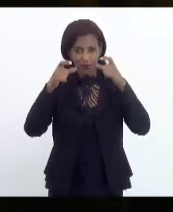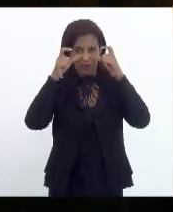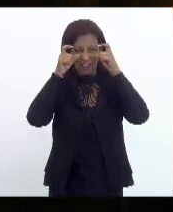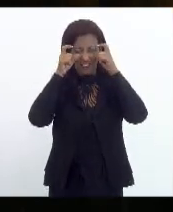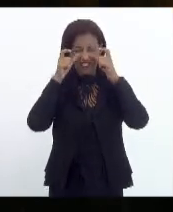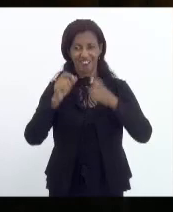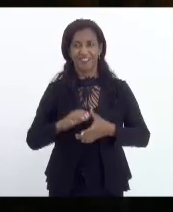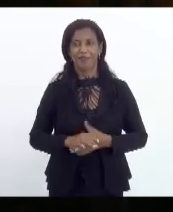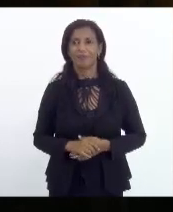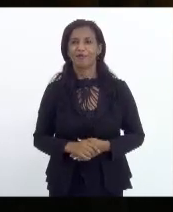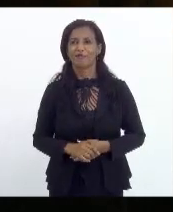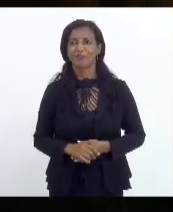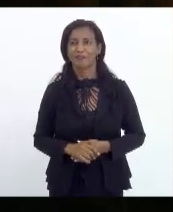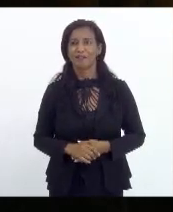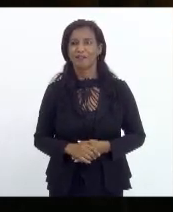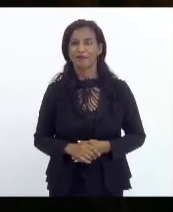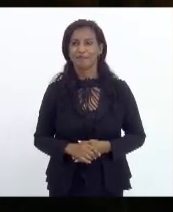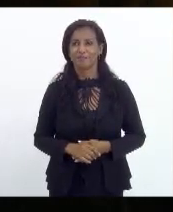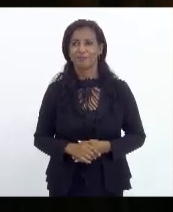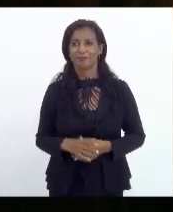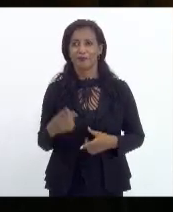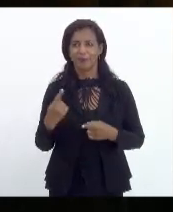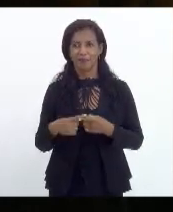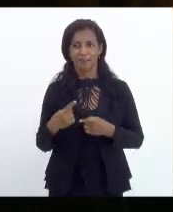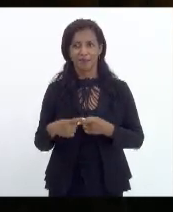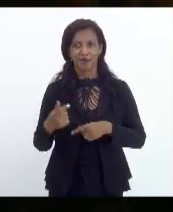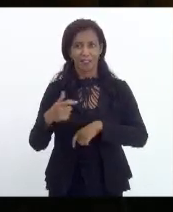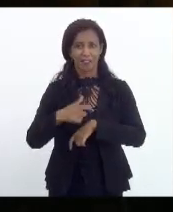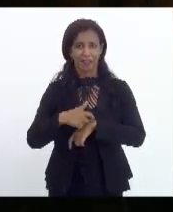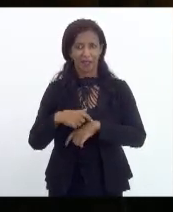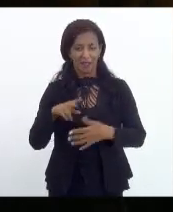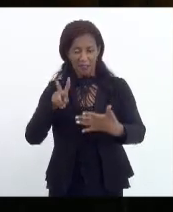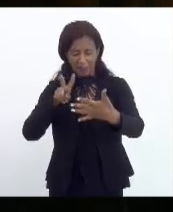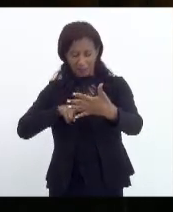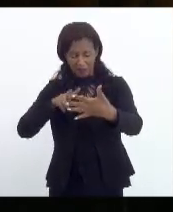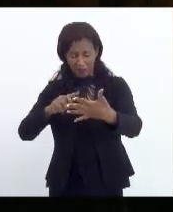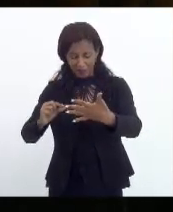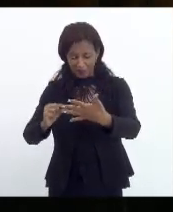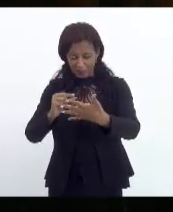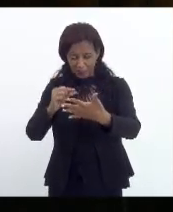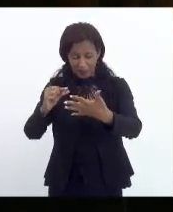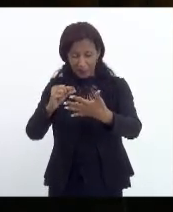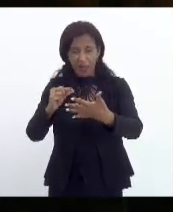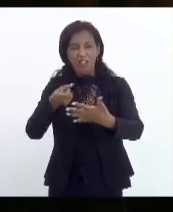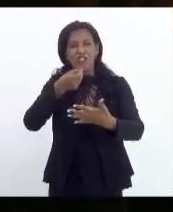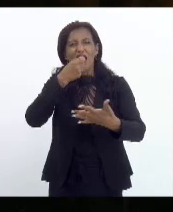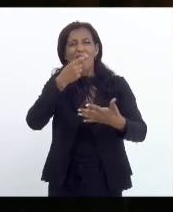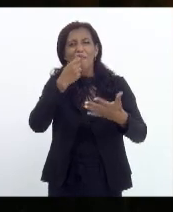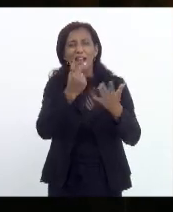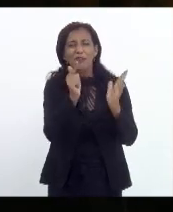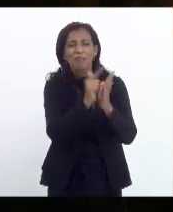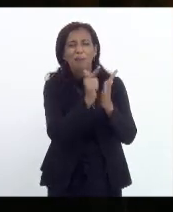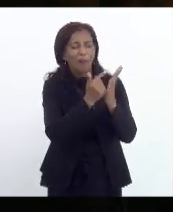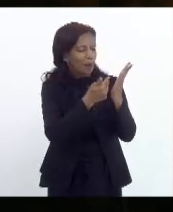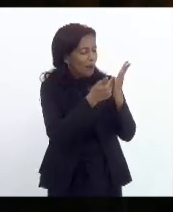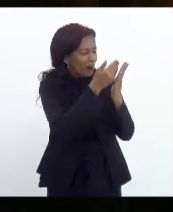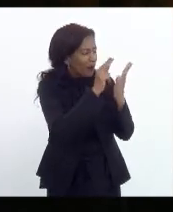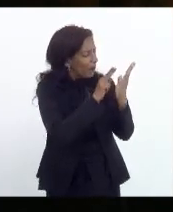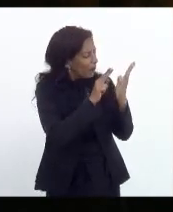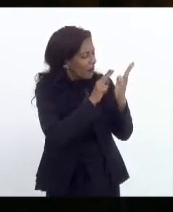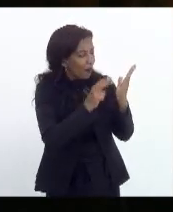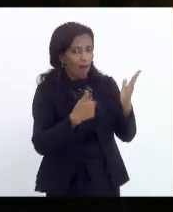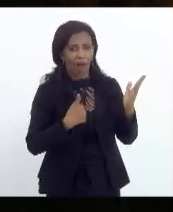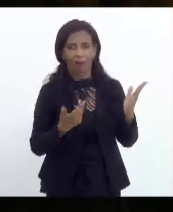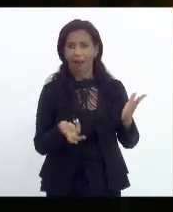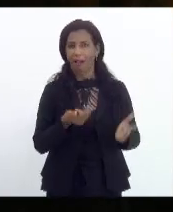né Deputado Luiz Paulo porque já teve o tempo que eu li até a letrinha de bula mas agora né Eu